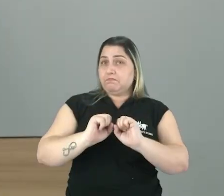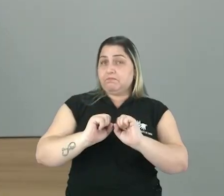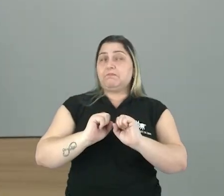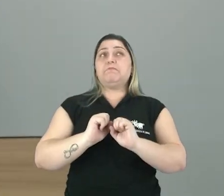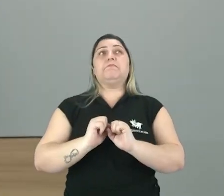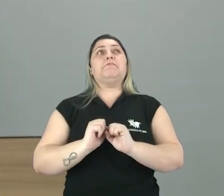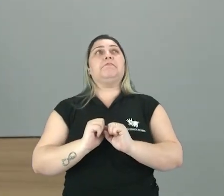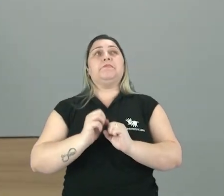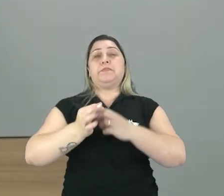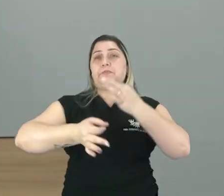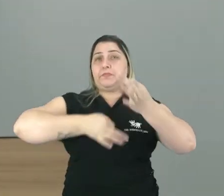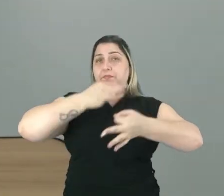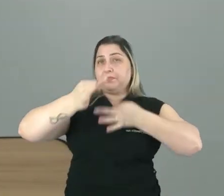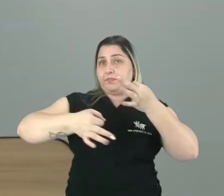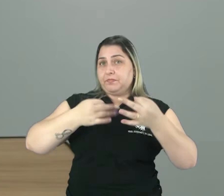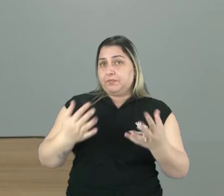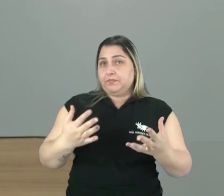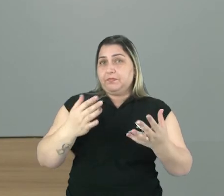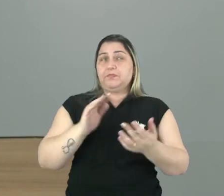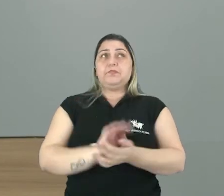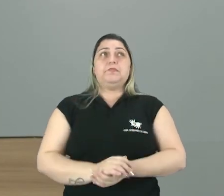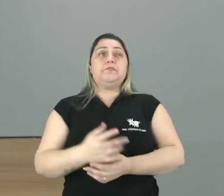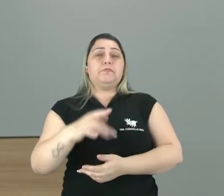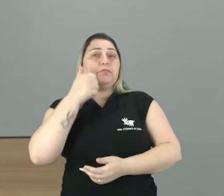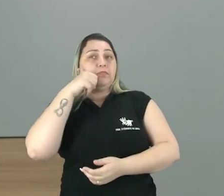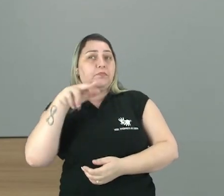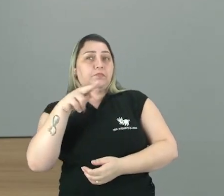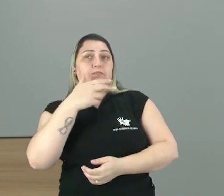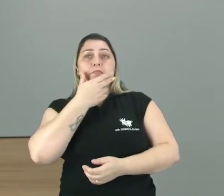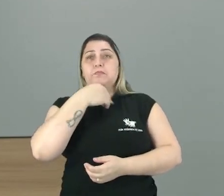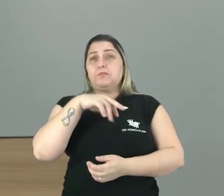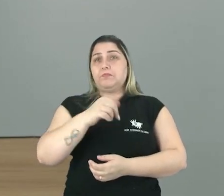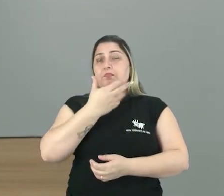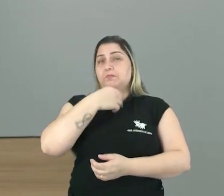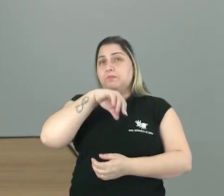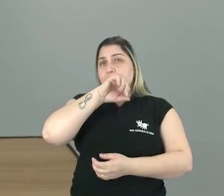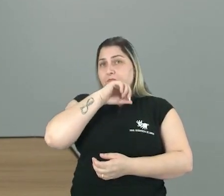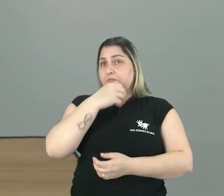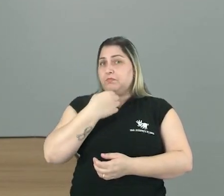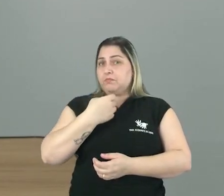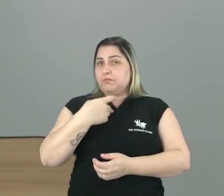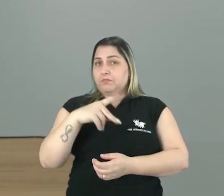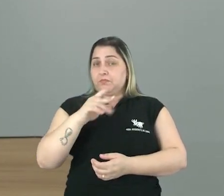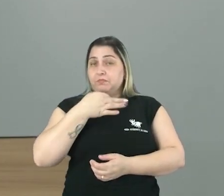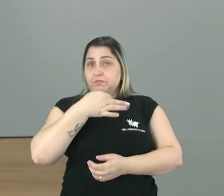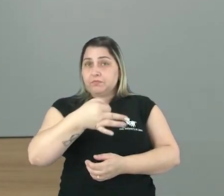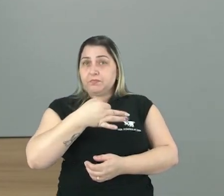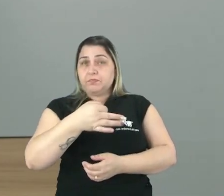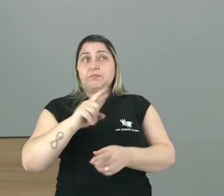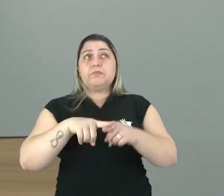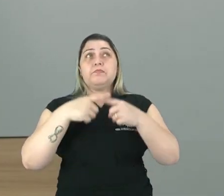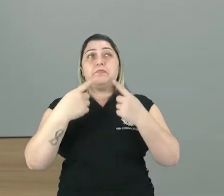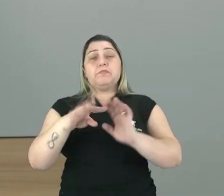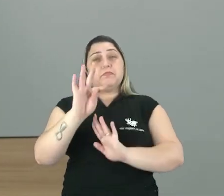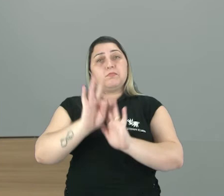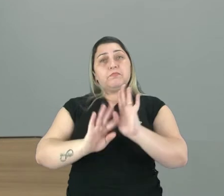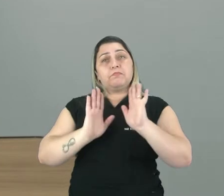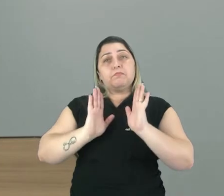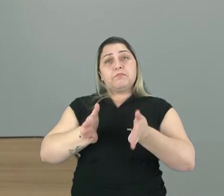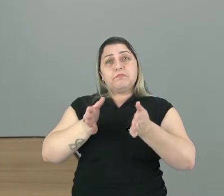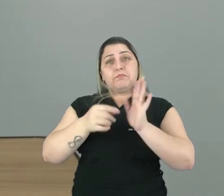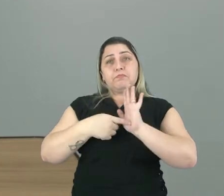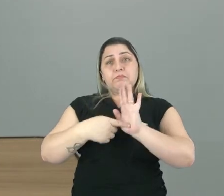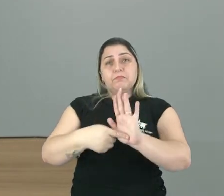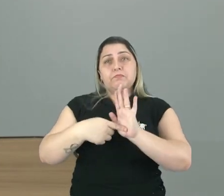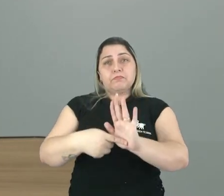Expressar sua opinião aí. Né. Pro seu irmão. Pro seu pai. A sua opinião. Com respeito a esse assunto. Mais como o texto já aborda. algumas